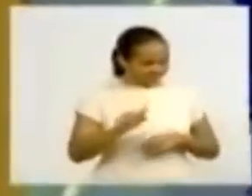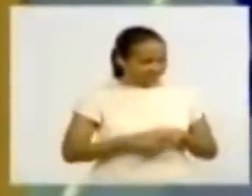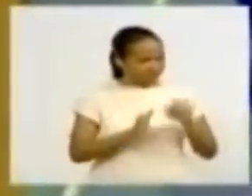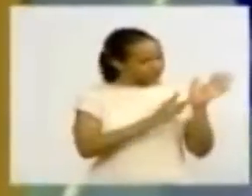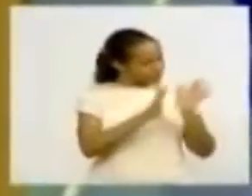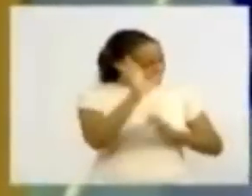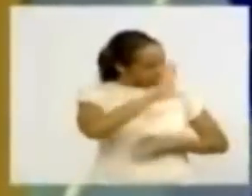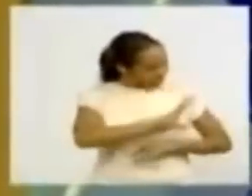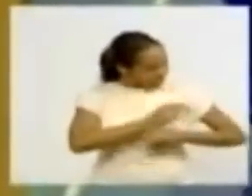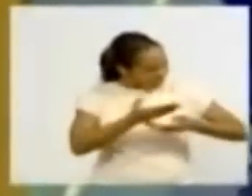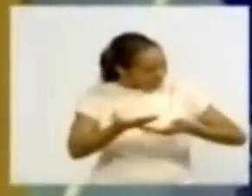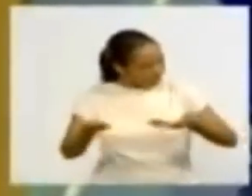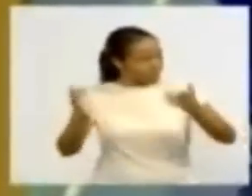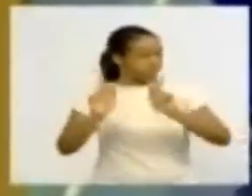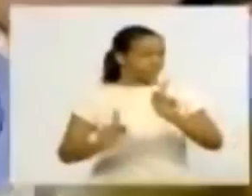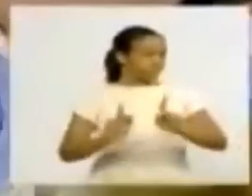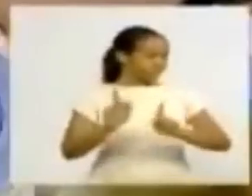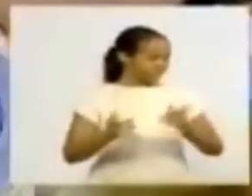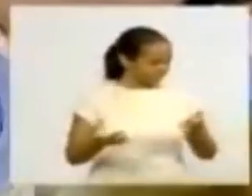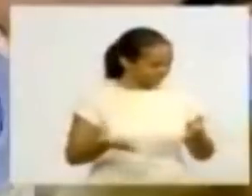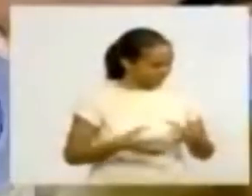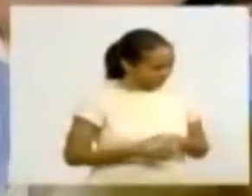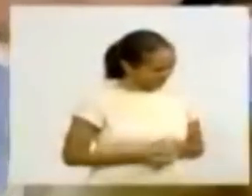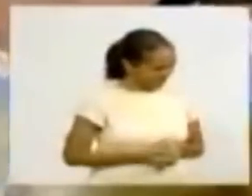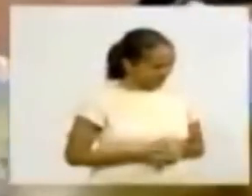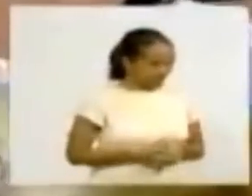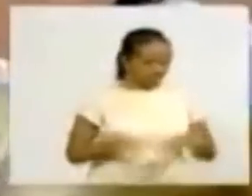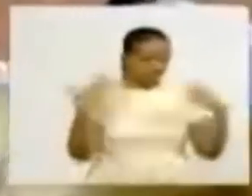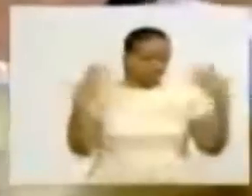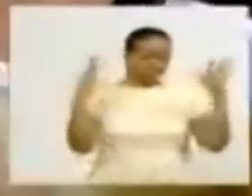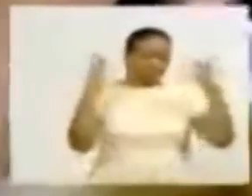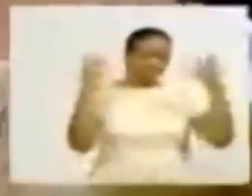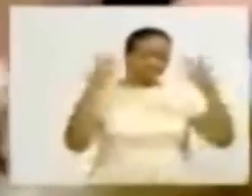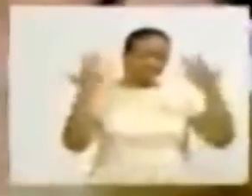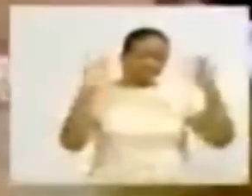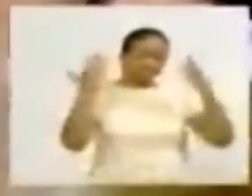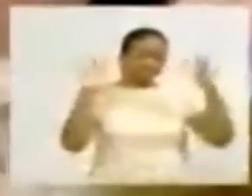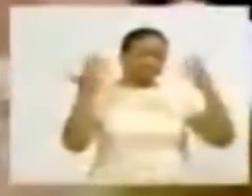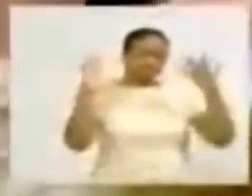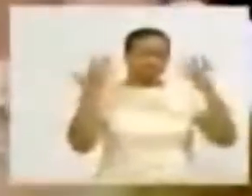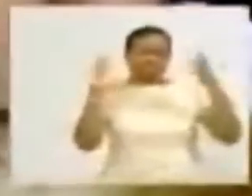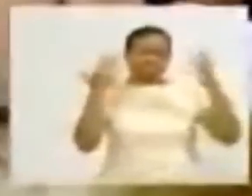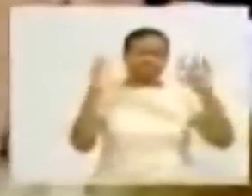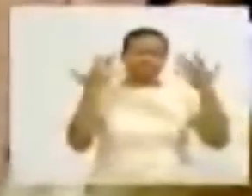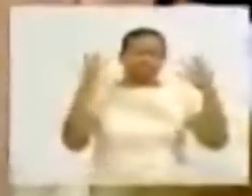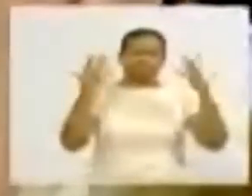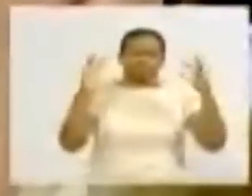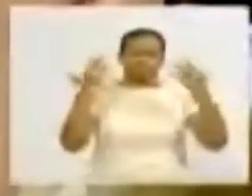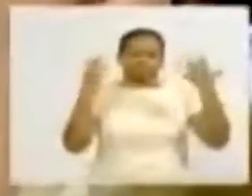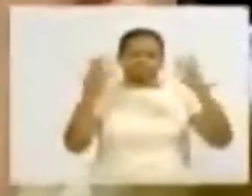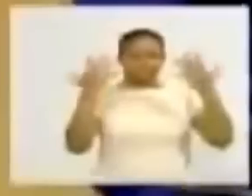que o Jesus o ama.